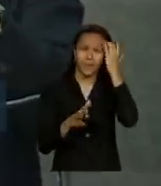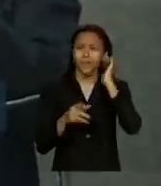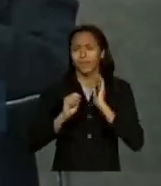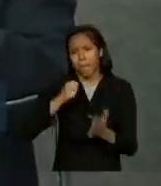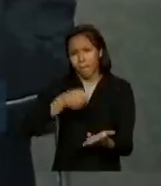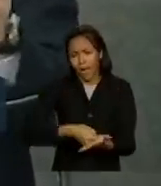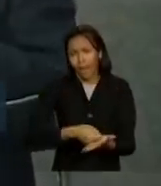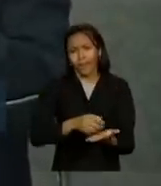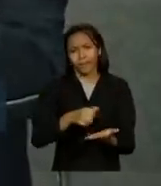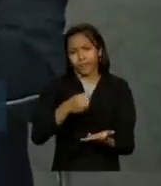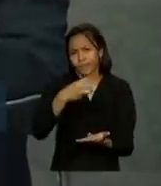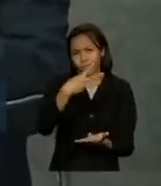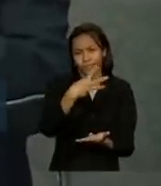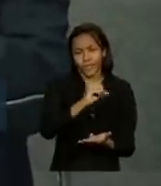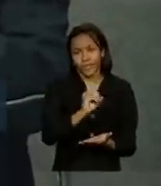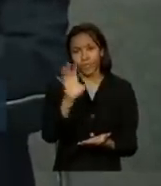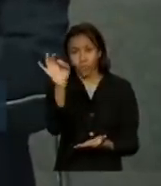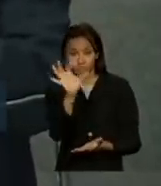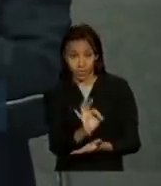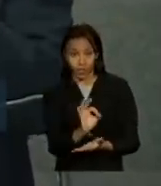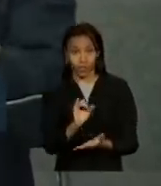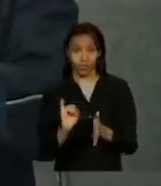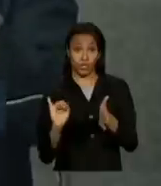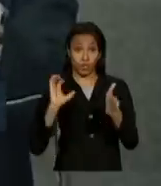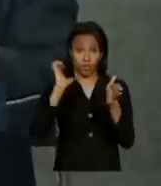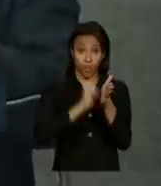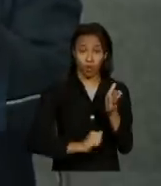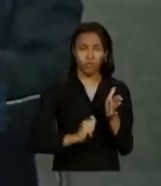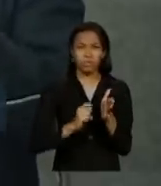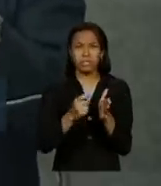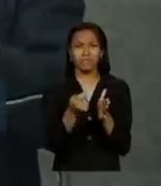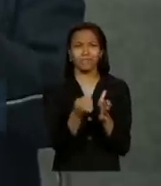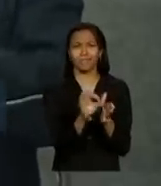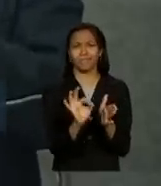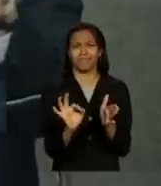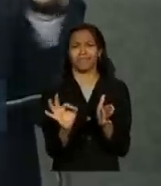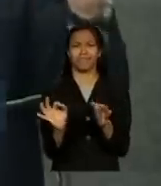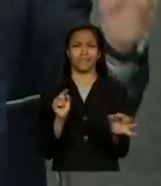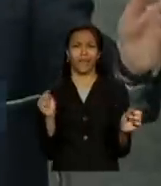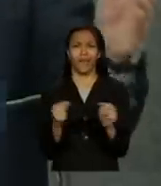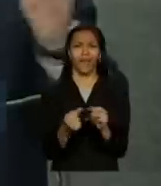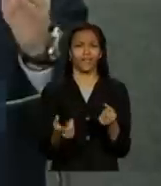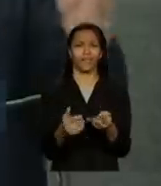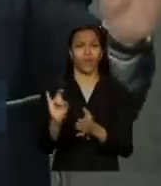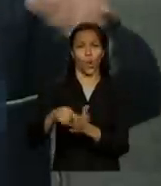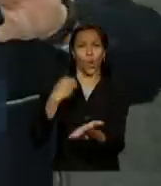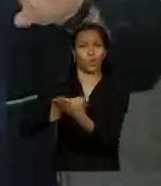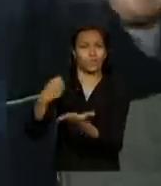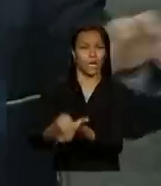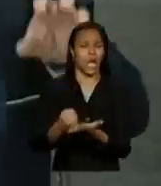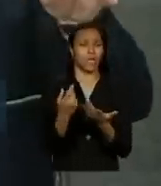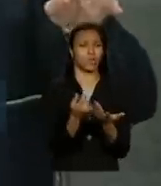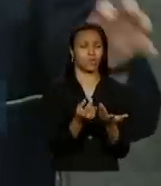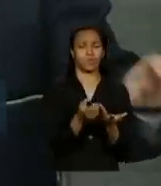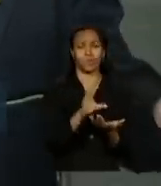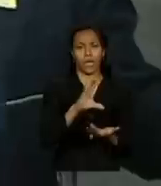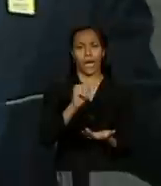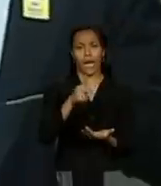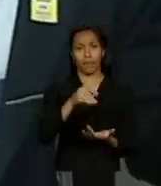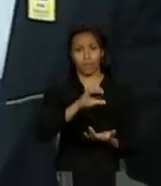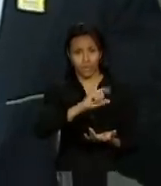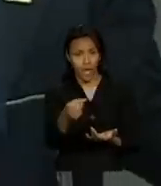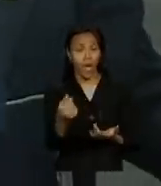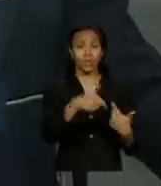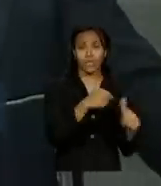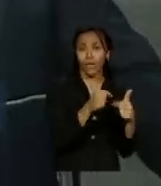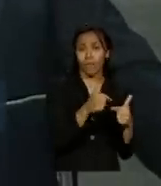Brasil tem uns 30% de impostos Tá certo que não tem que ver nada com a relação contratual capital trabalho do da